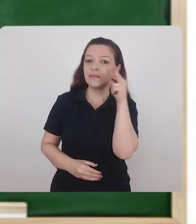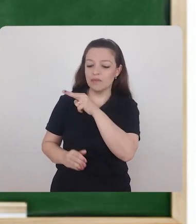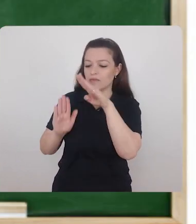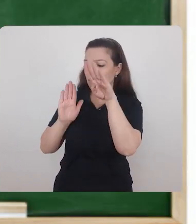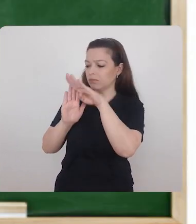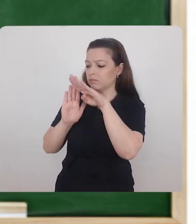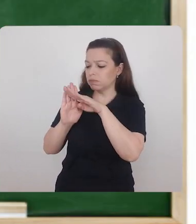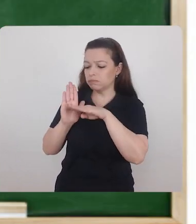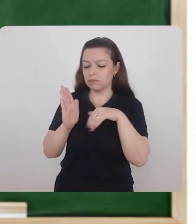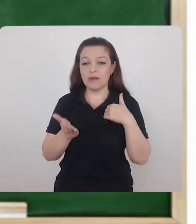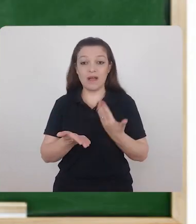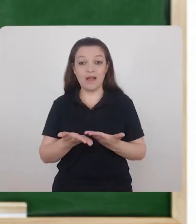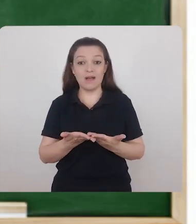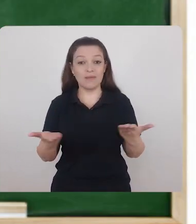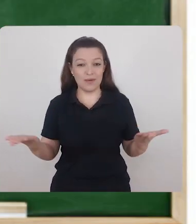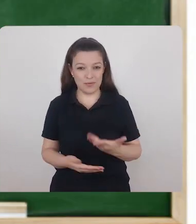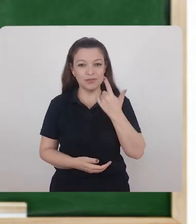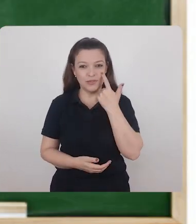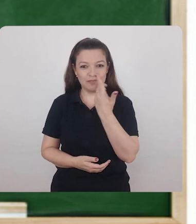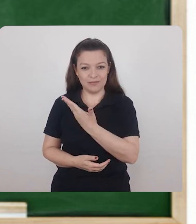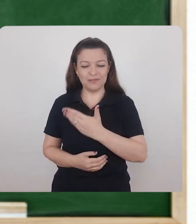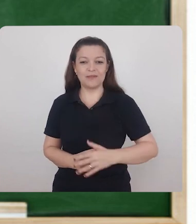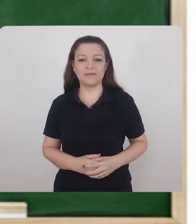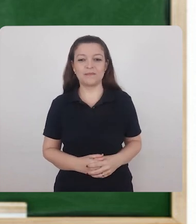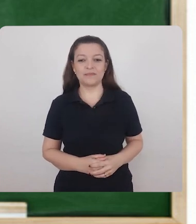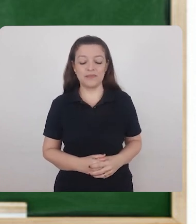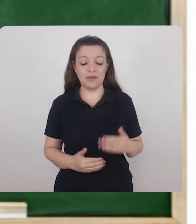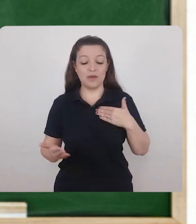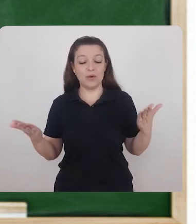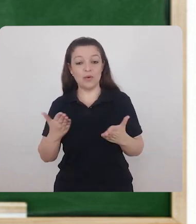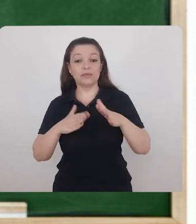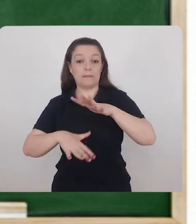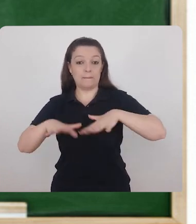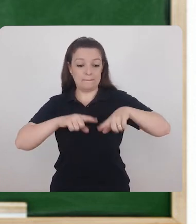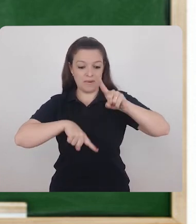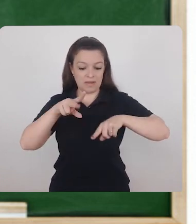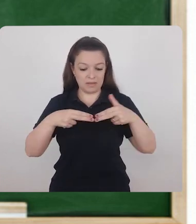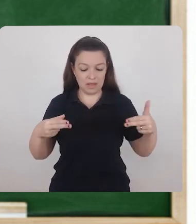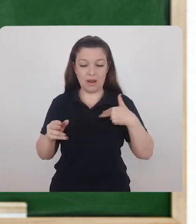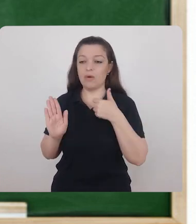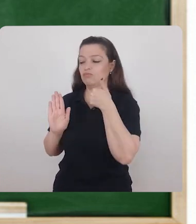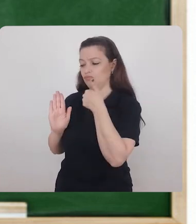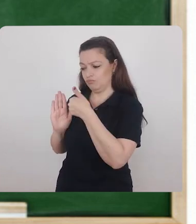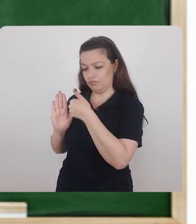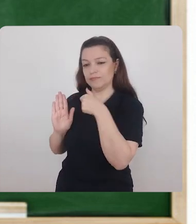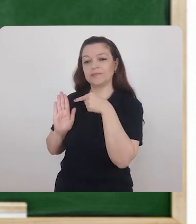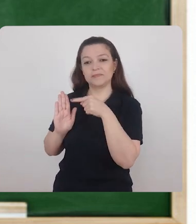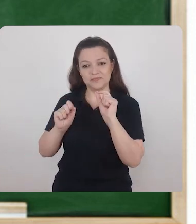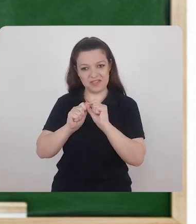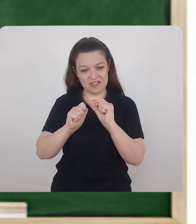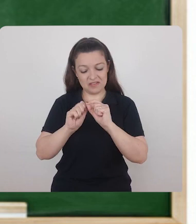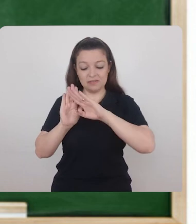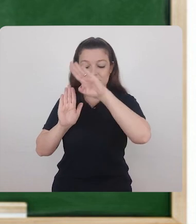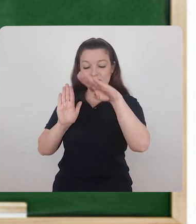lá! Na rotina, nós tivemos a separação dos materiais? Sim, tivemos! Tivemos o